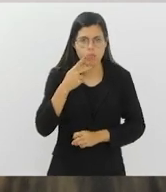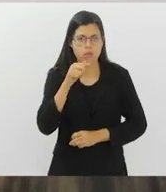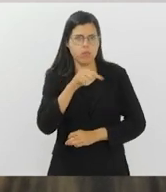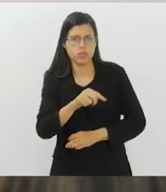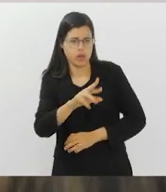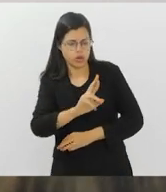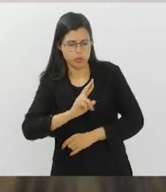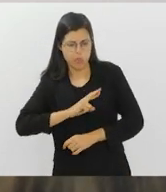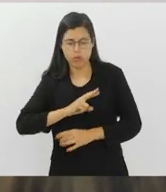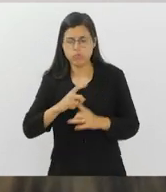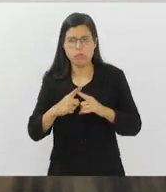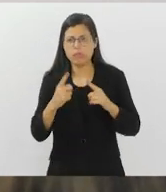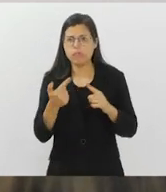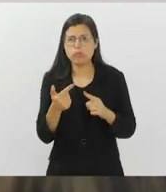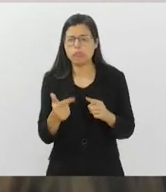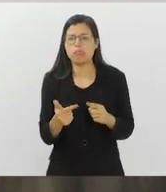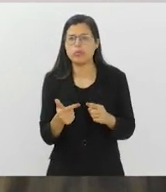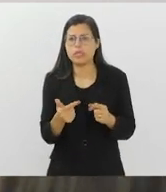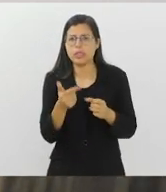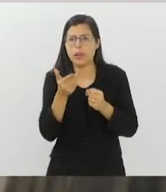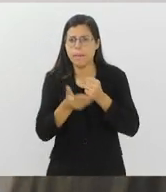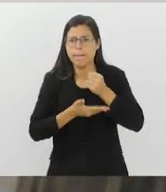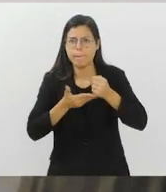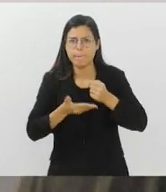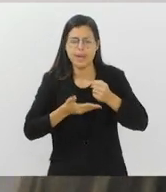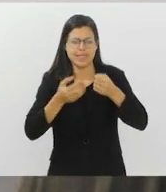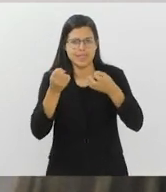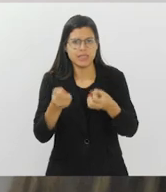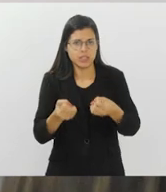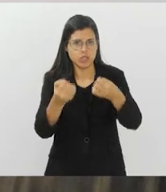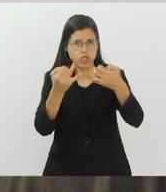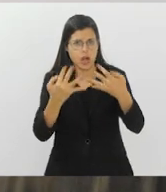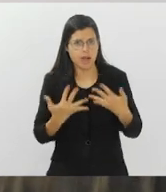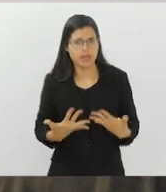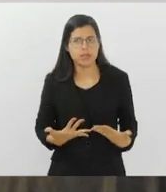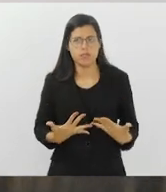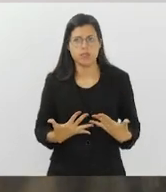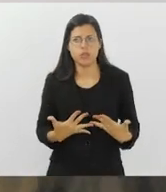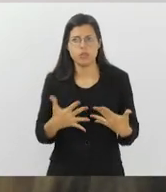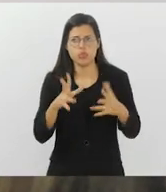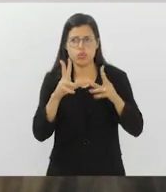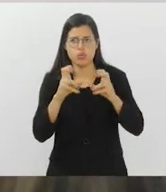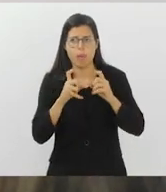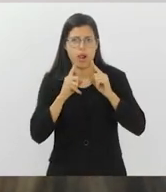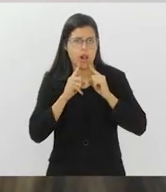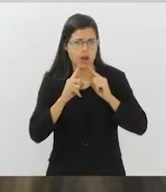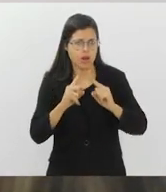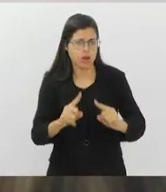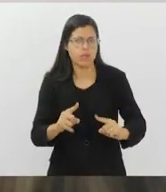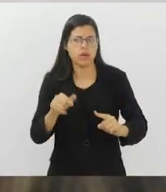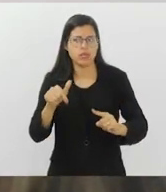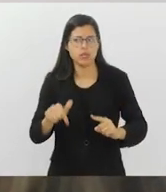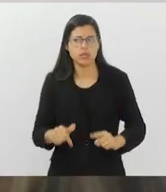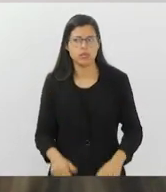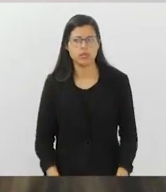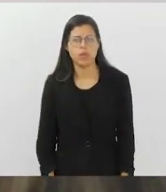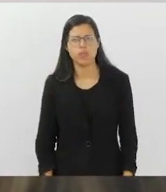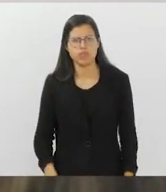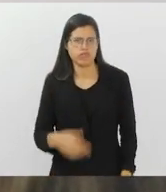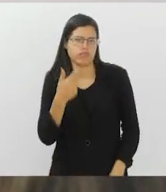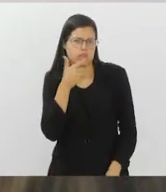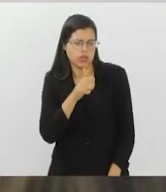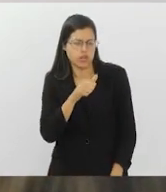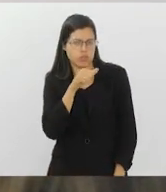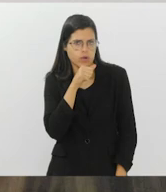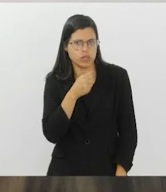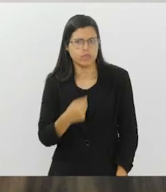tem concretamente um esclarecimento sobre essas queixas que são trazidas pelas mães. E a